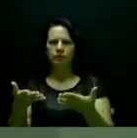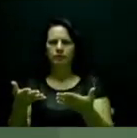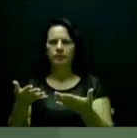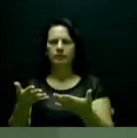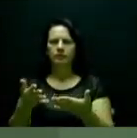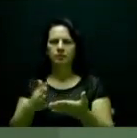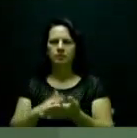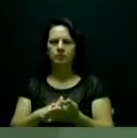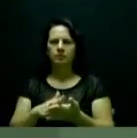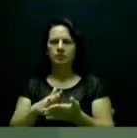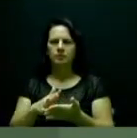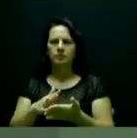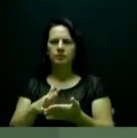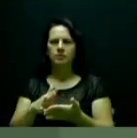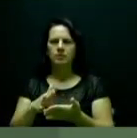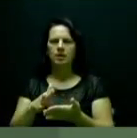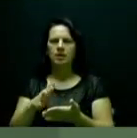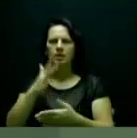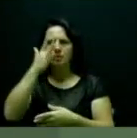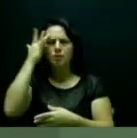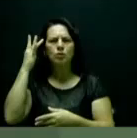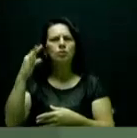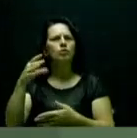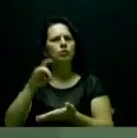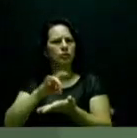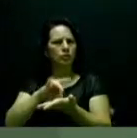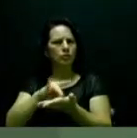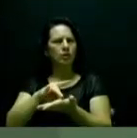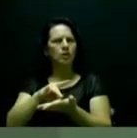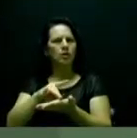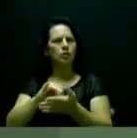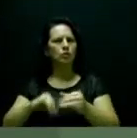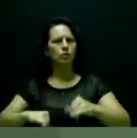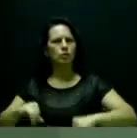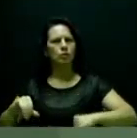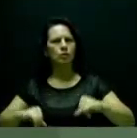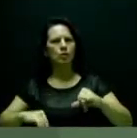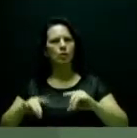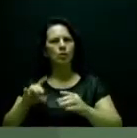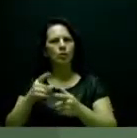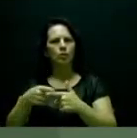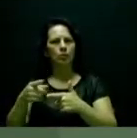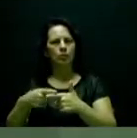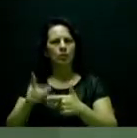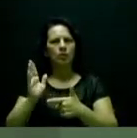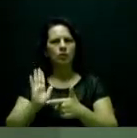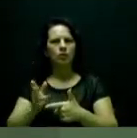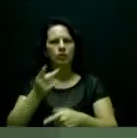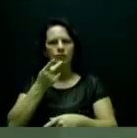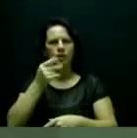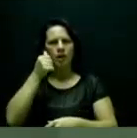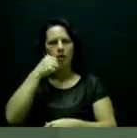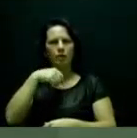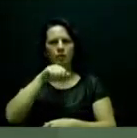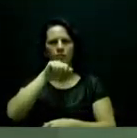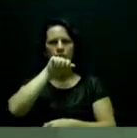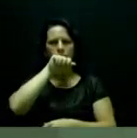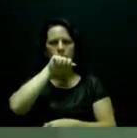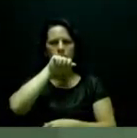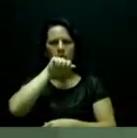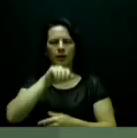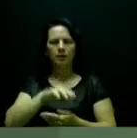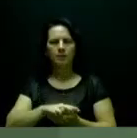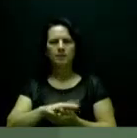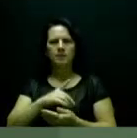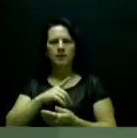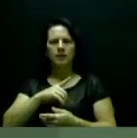simplesmente dando voz a quem sofre, né, com o problema. E eu tinha falado desta mãe,